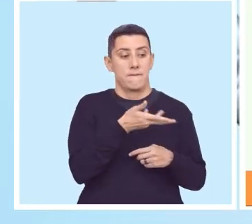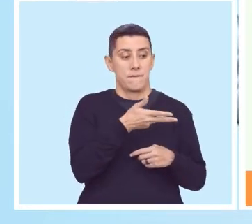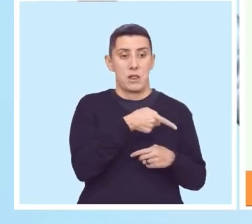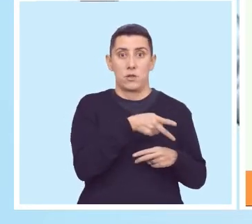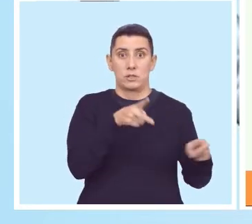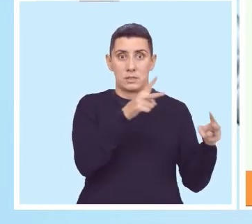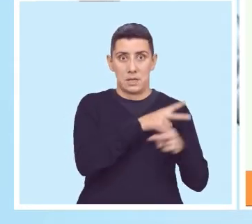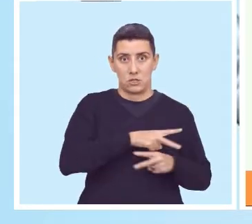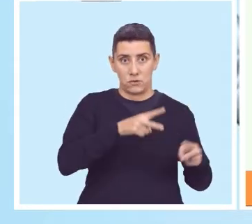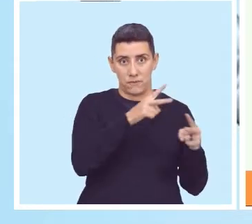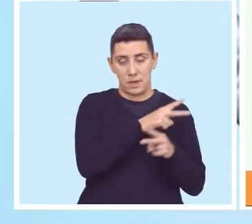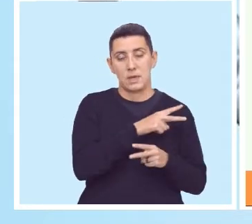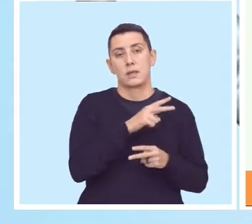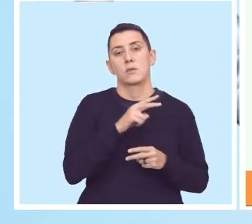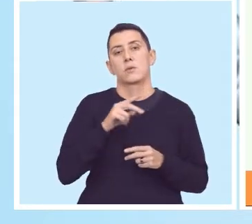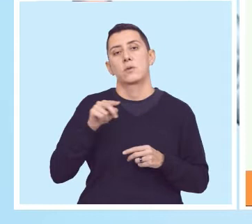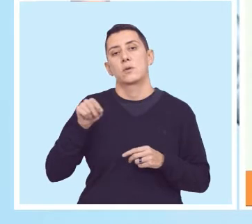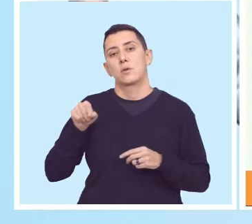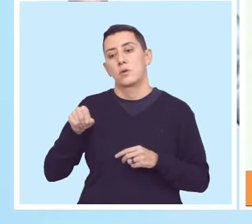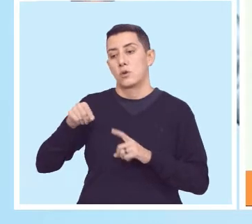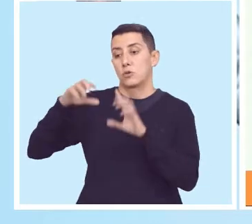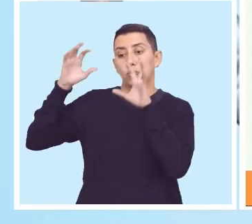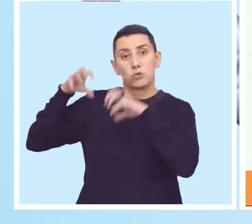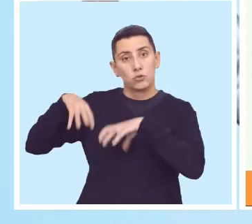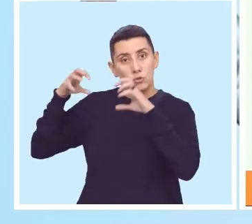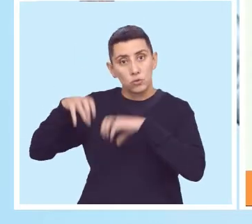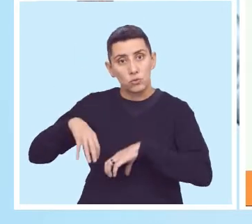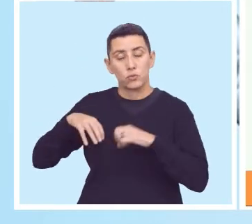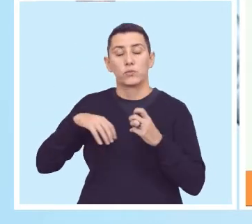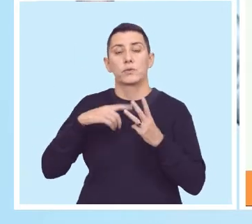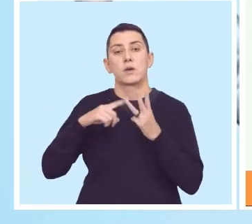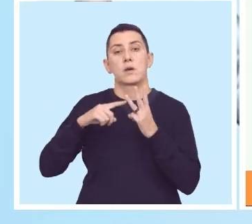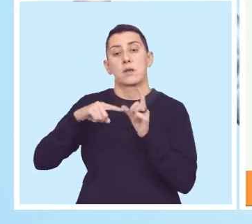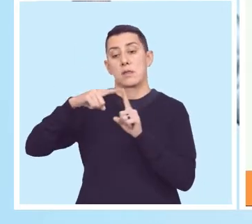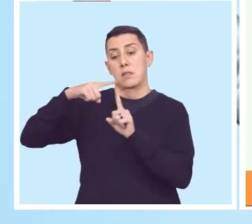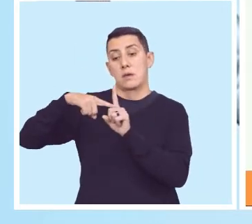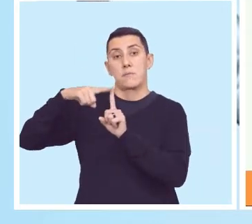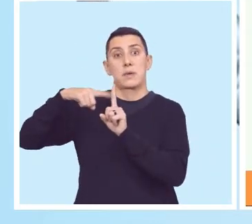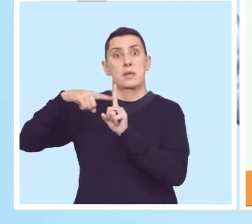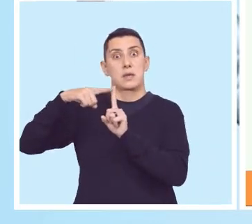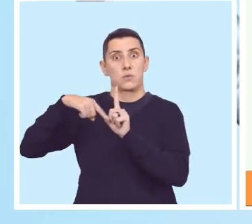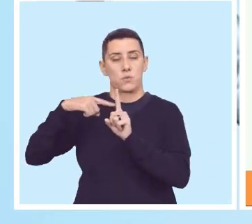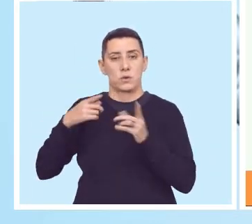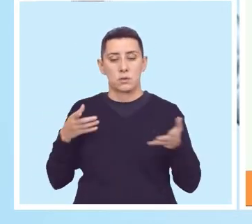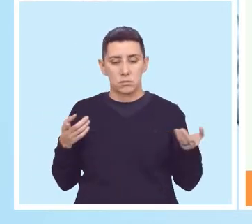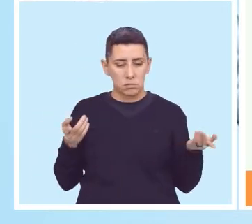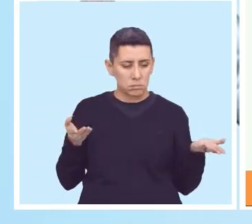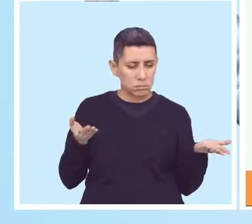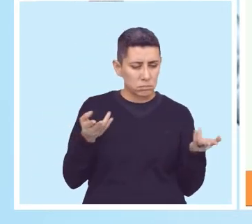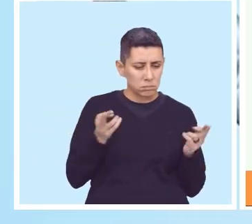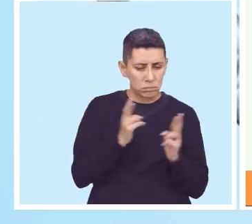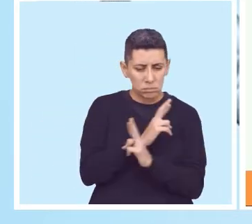vento, média de chuva e média de temperatura. E aí, a partir dali,